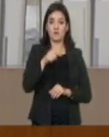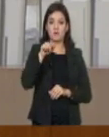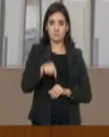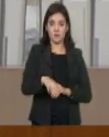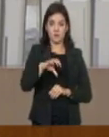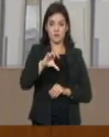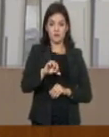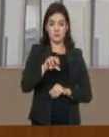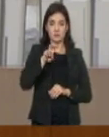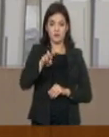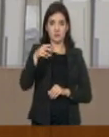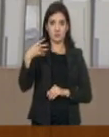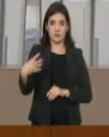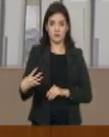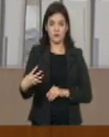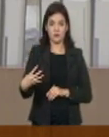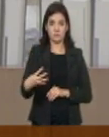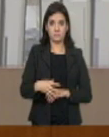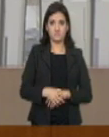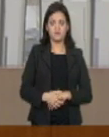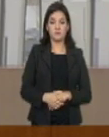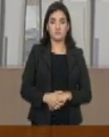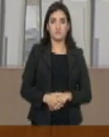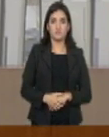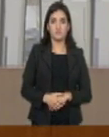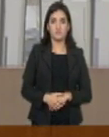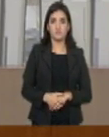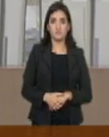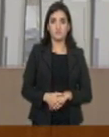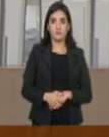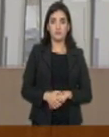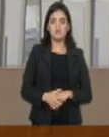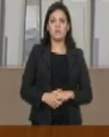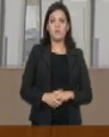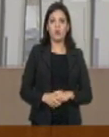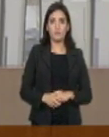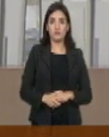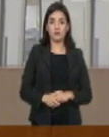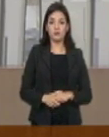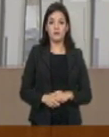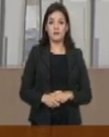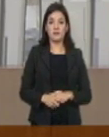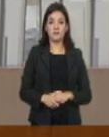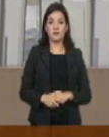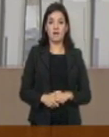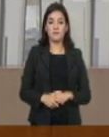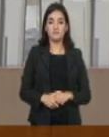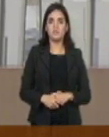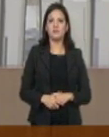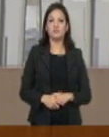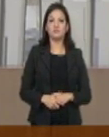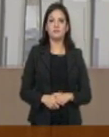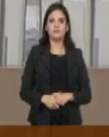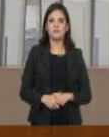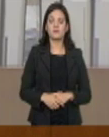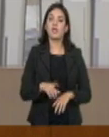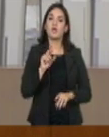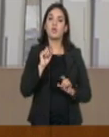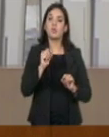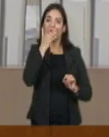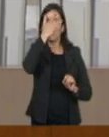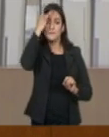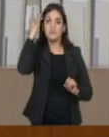192.954. Aqui é que houve uma confusão, que se entendeu que aqui seriam todas pessoas que já estariam